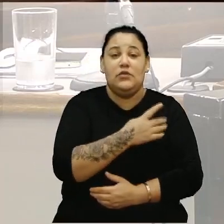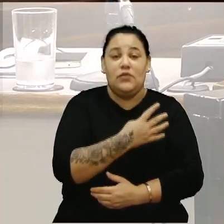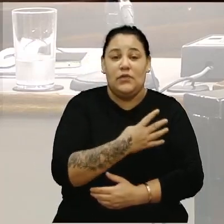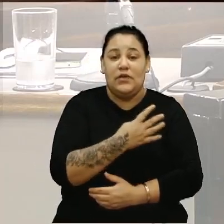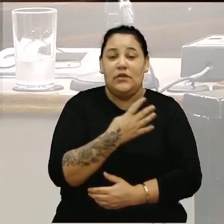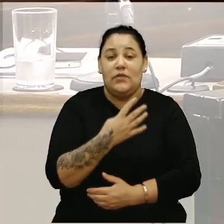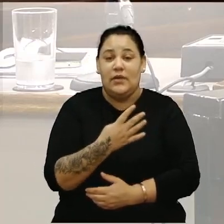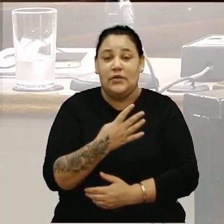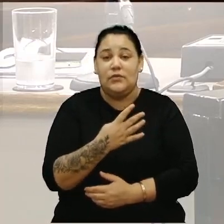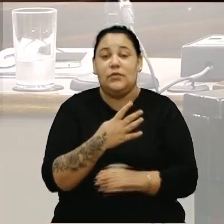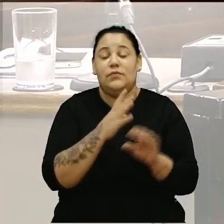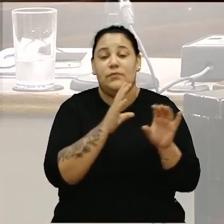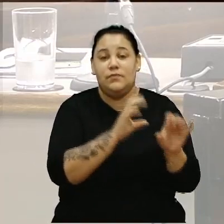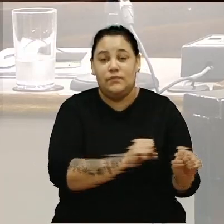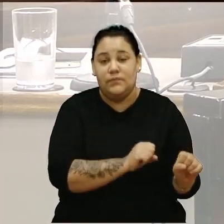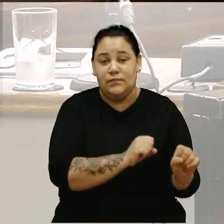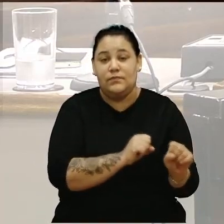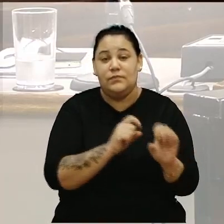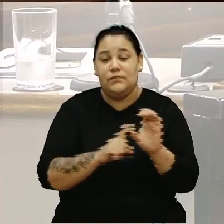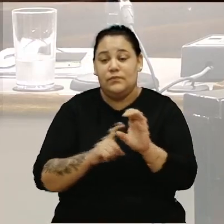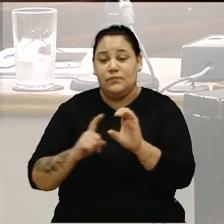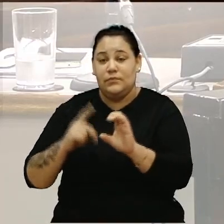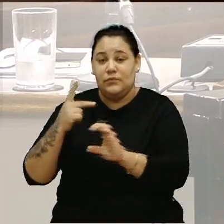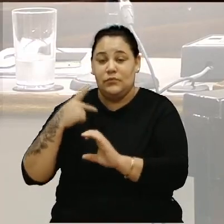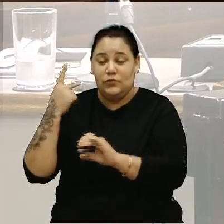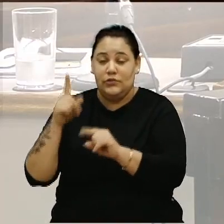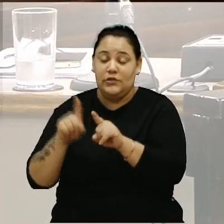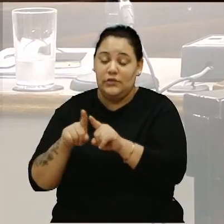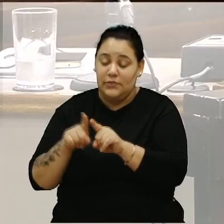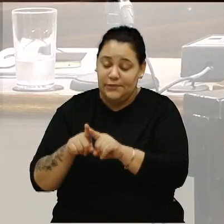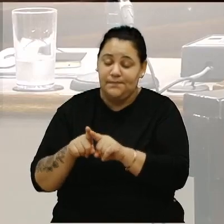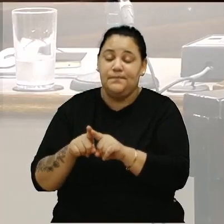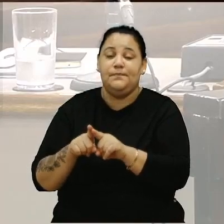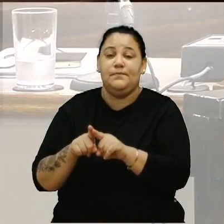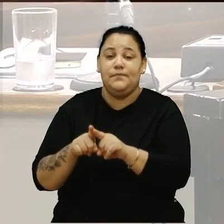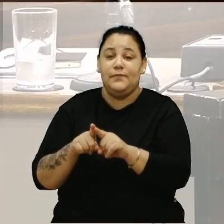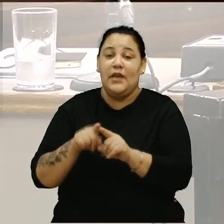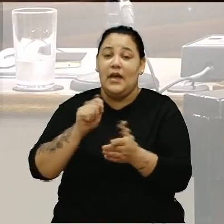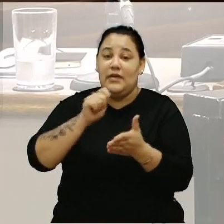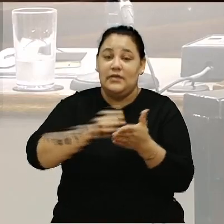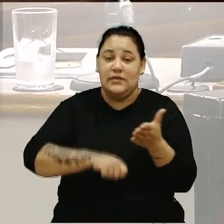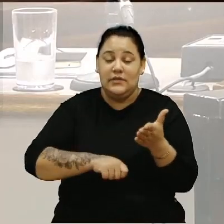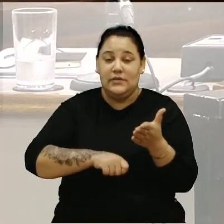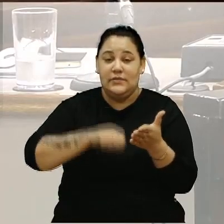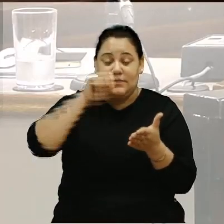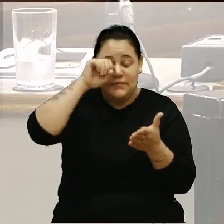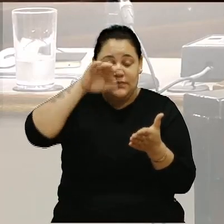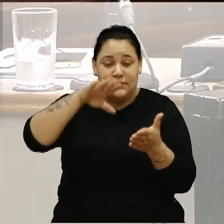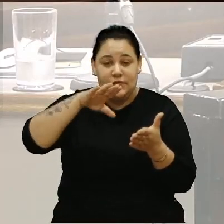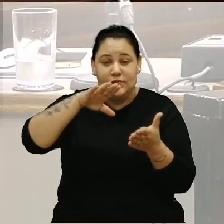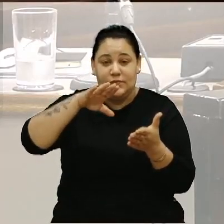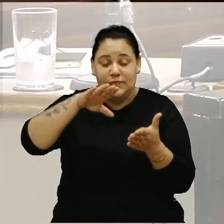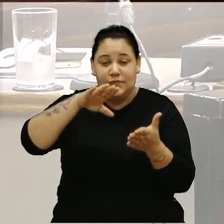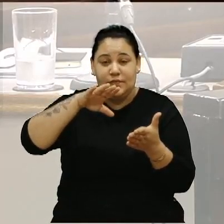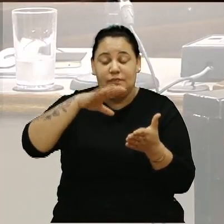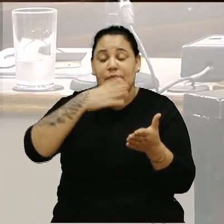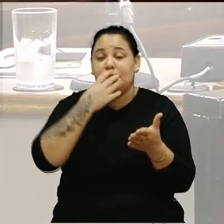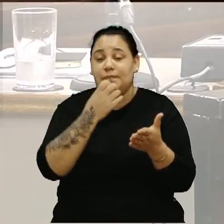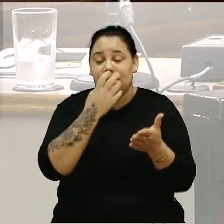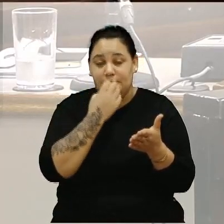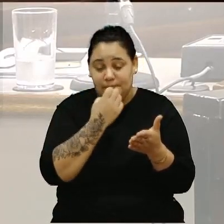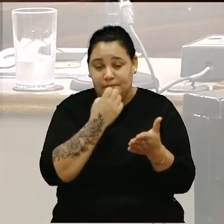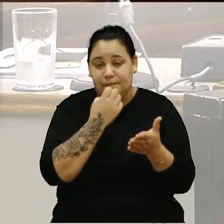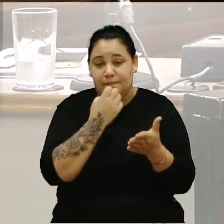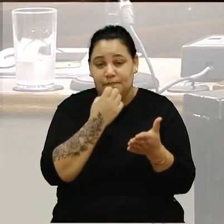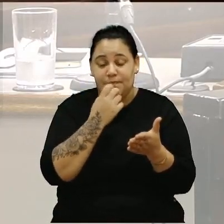política. Assinam este vereador Alexandre Bortoluzzi, PP, Adriano Bressan, PP, Gilfredo Otto de Camille Sobrinho,